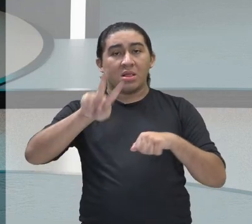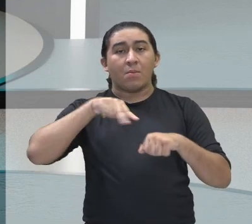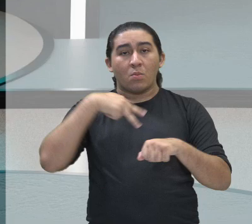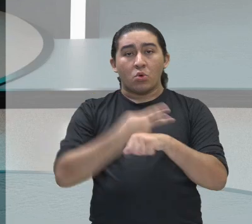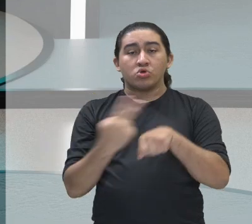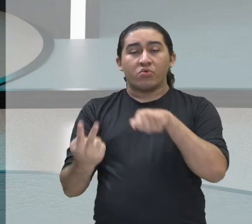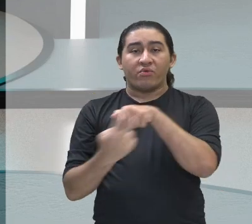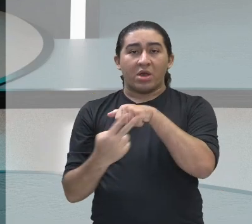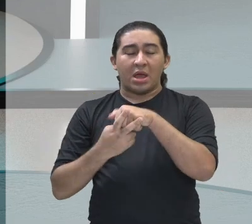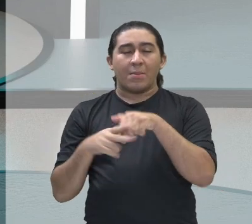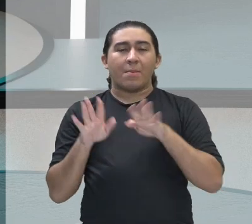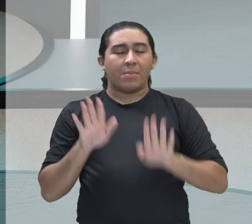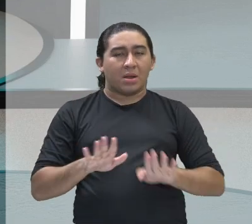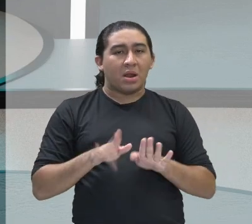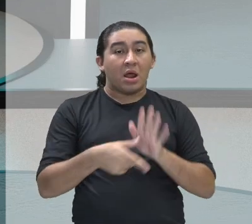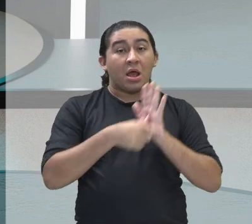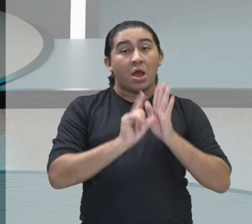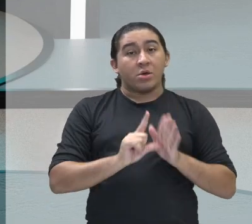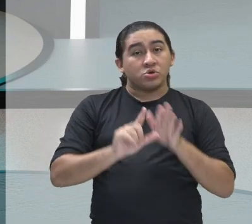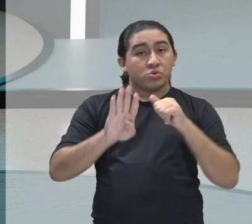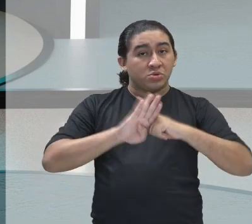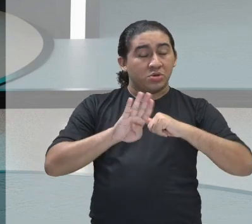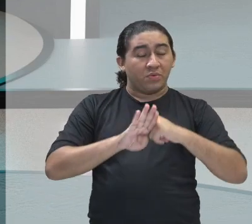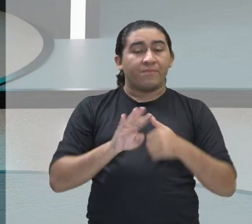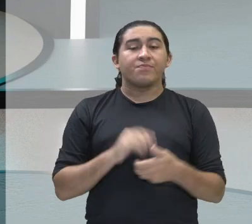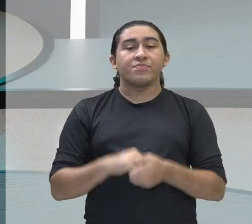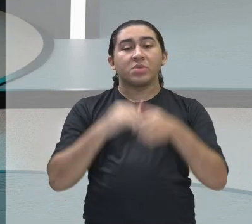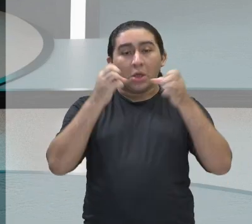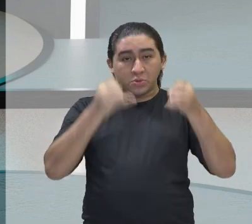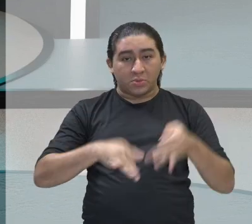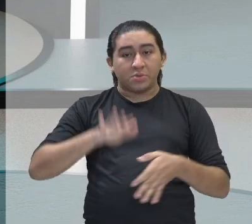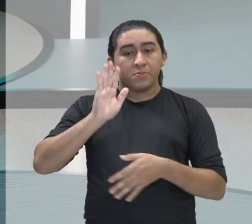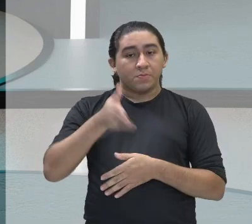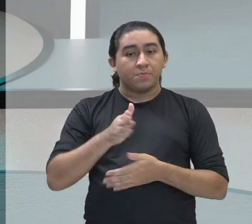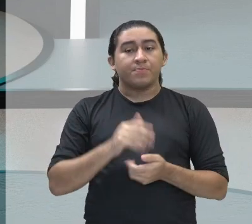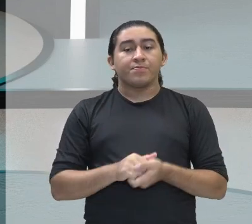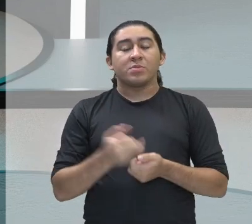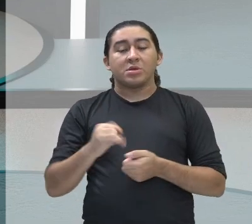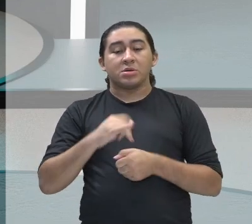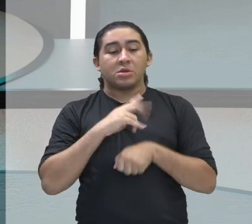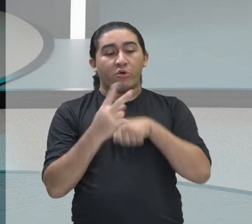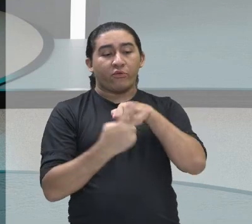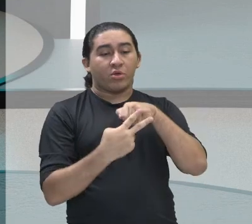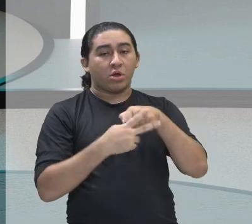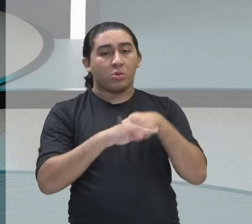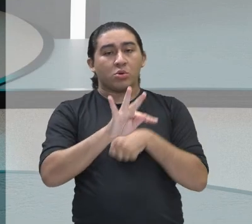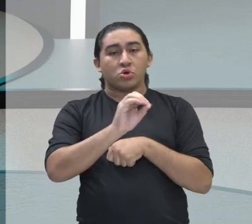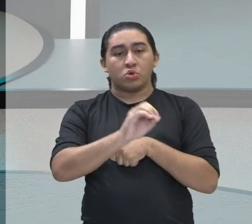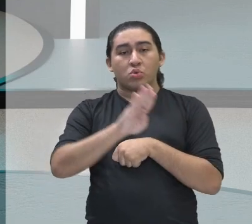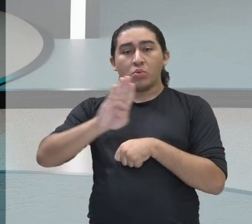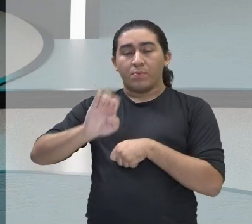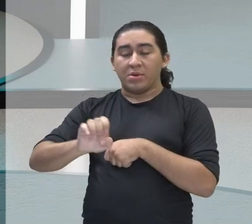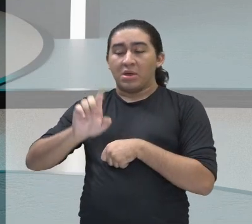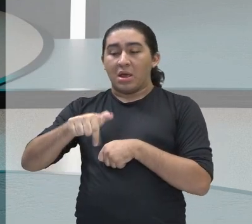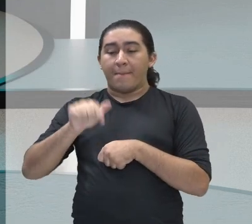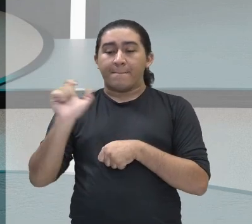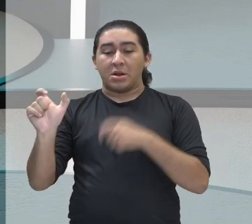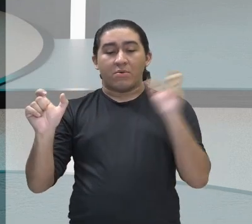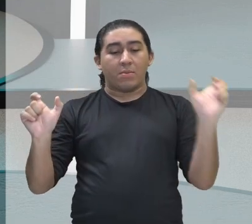aliás, antes do substantivo? É aquilo que eu acabei de falar. Quando eu tenho o verbo to be, né, ele vai estar ligando